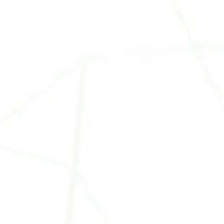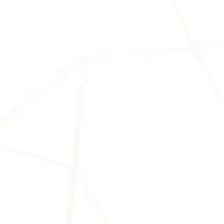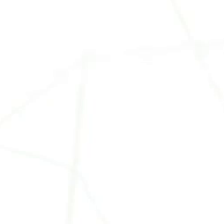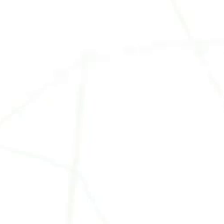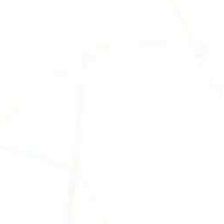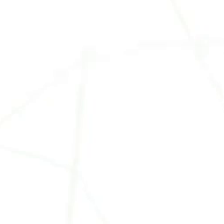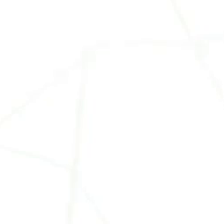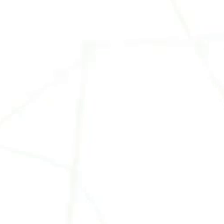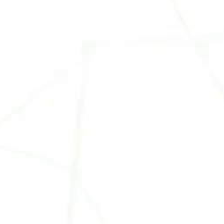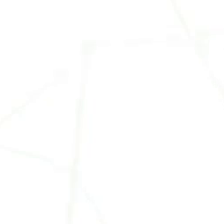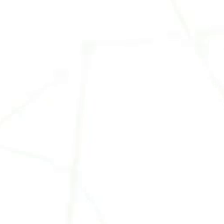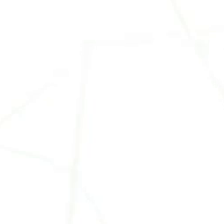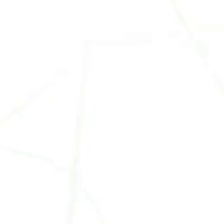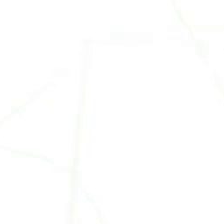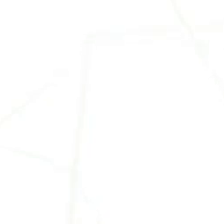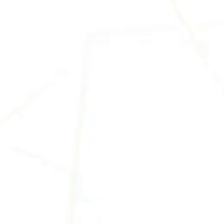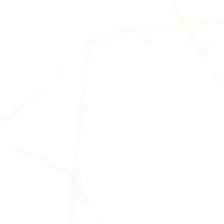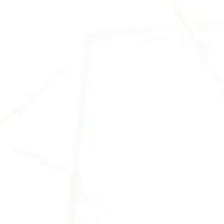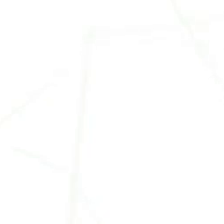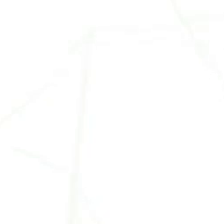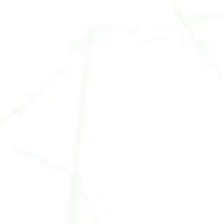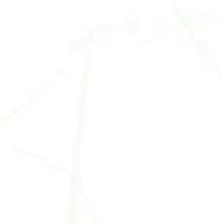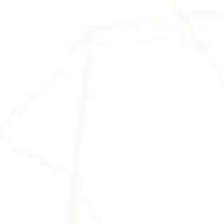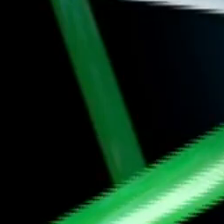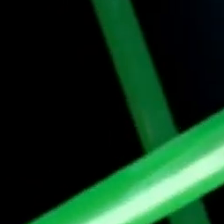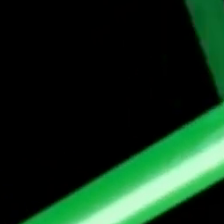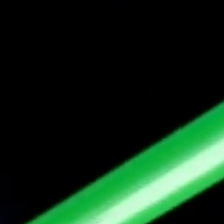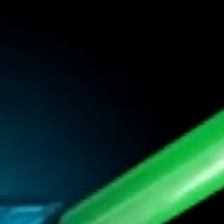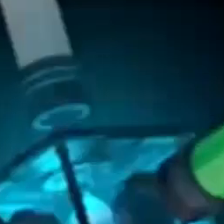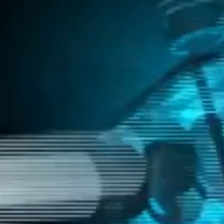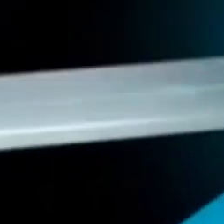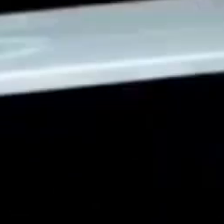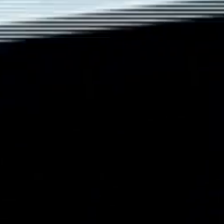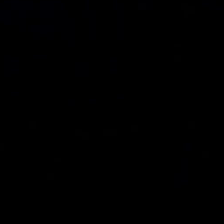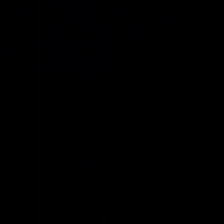Educação à distância, mudando realidades.